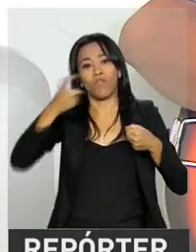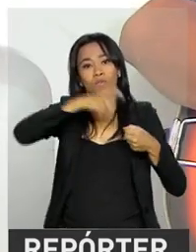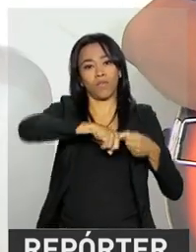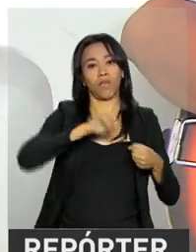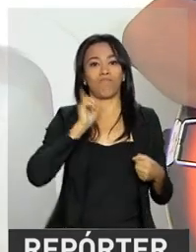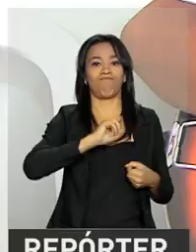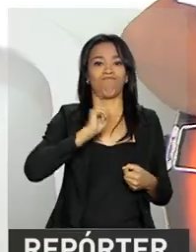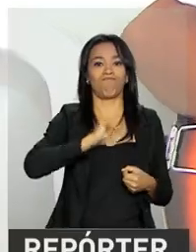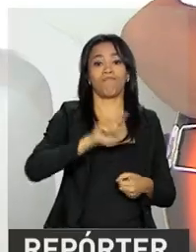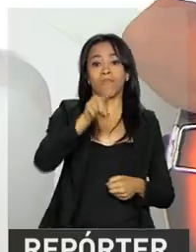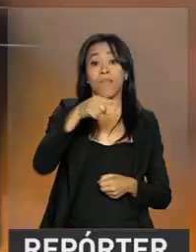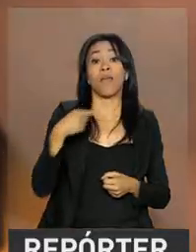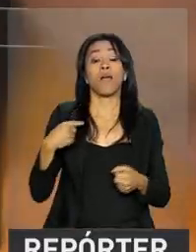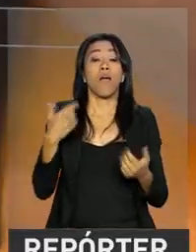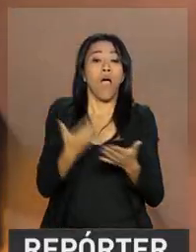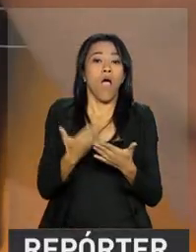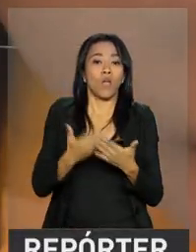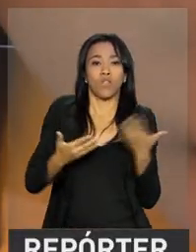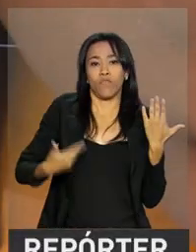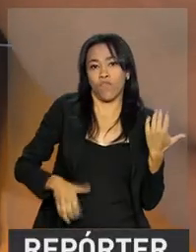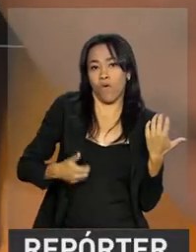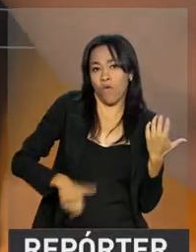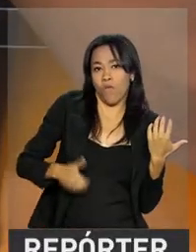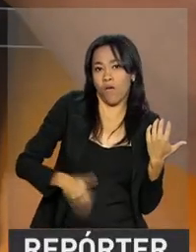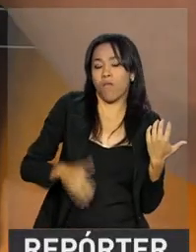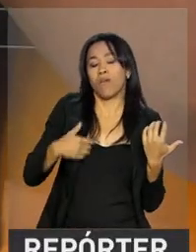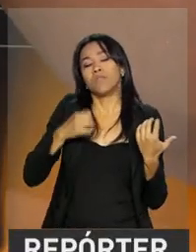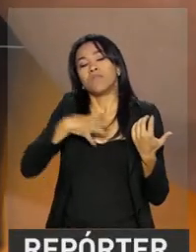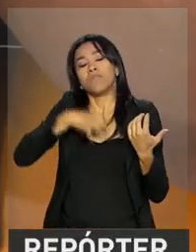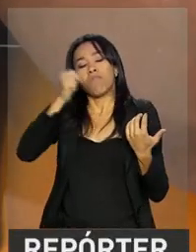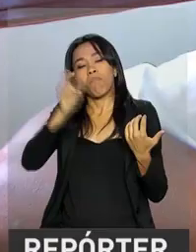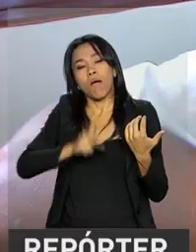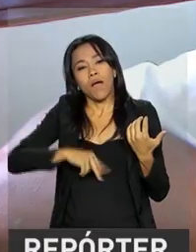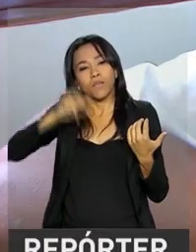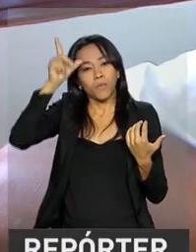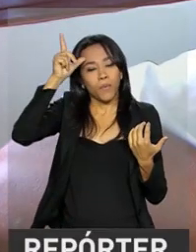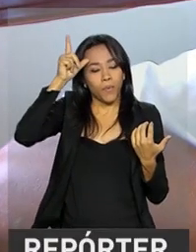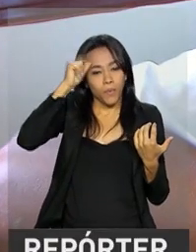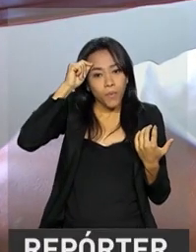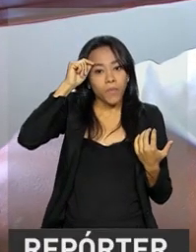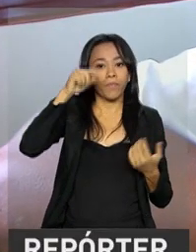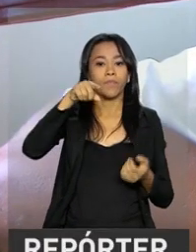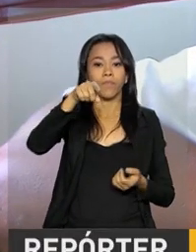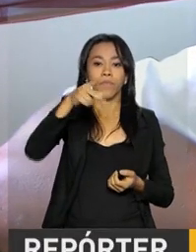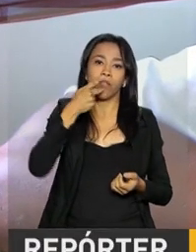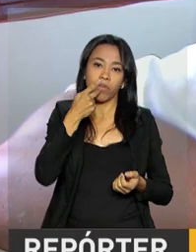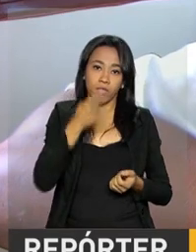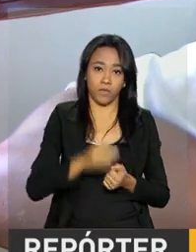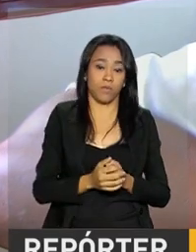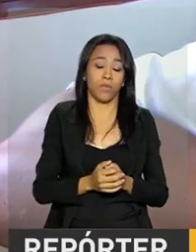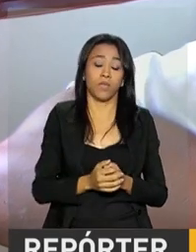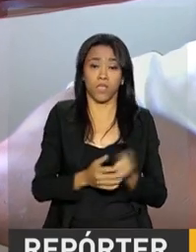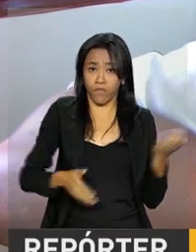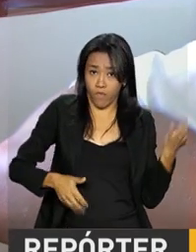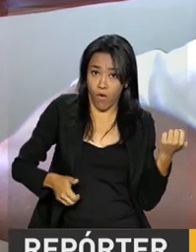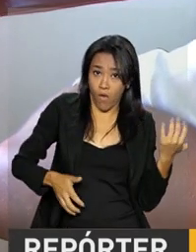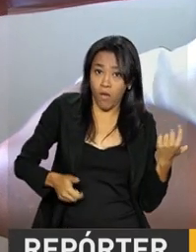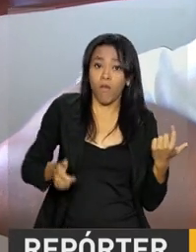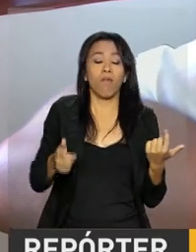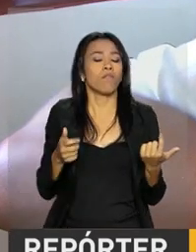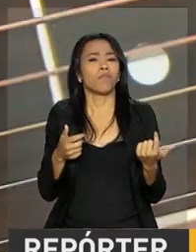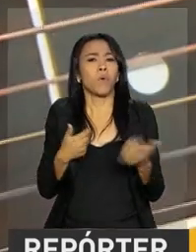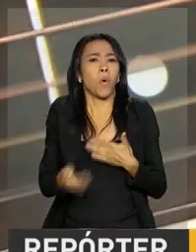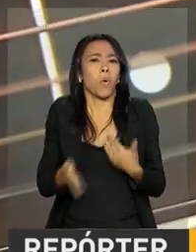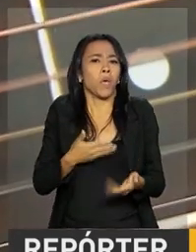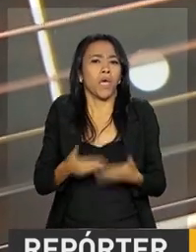Nas aulas de violão, ele encontra seus momentos de paz e tranquilidade. Violão faz parte da vida de